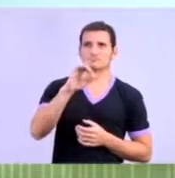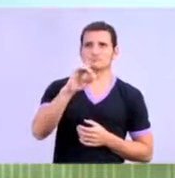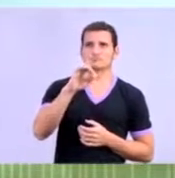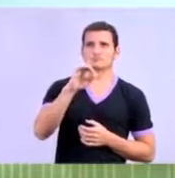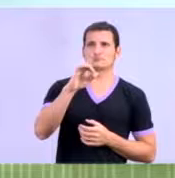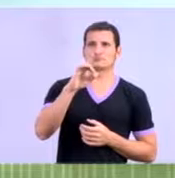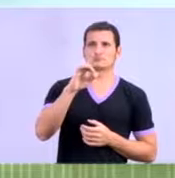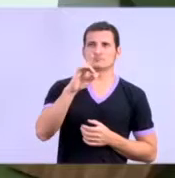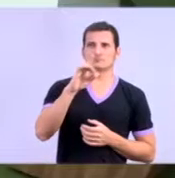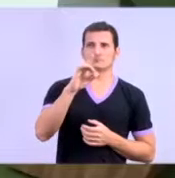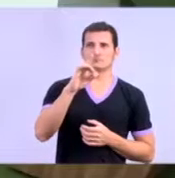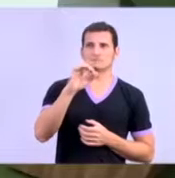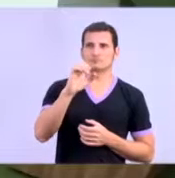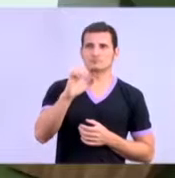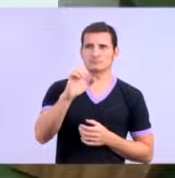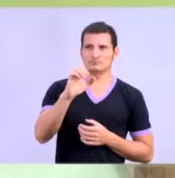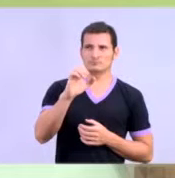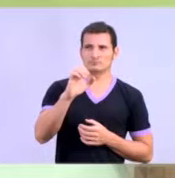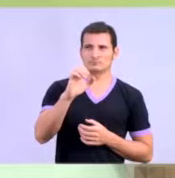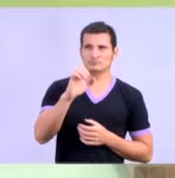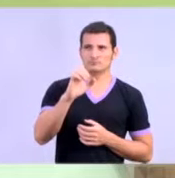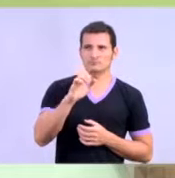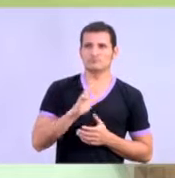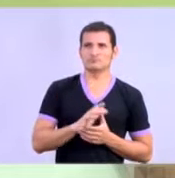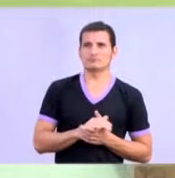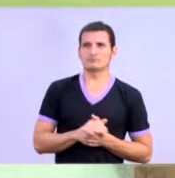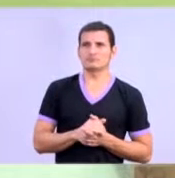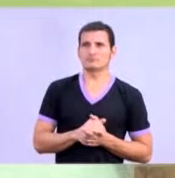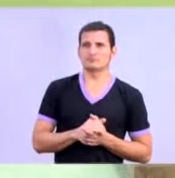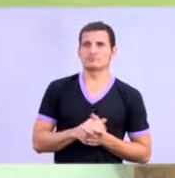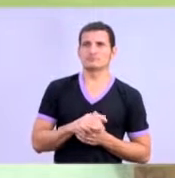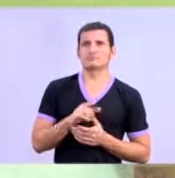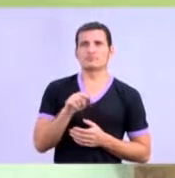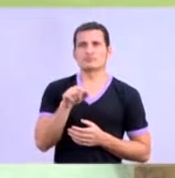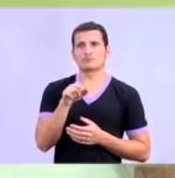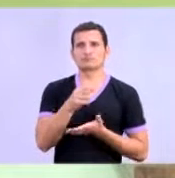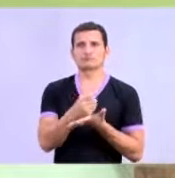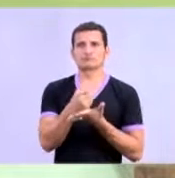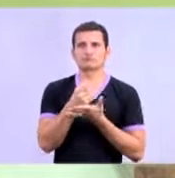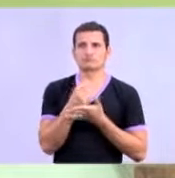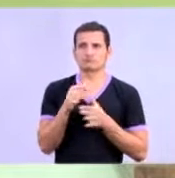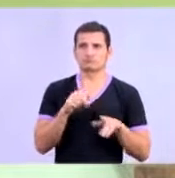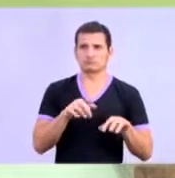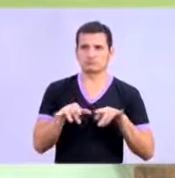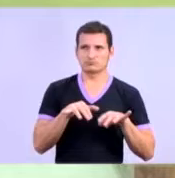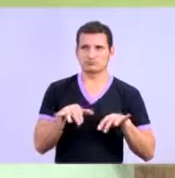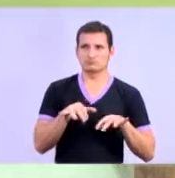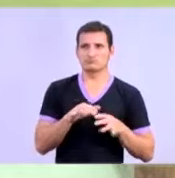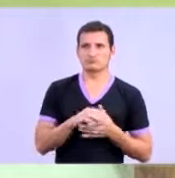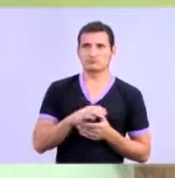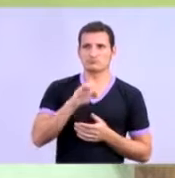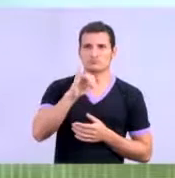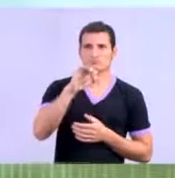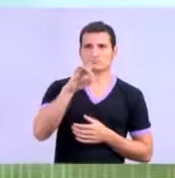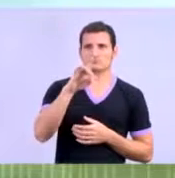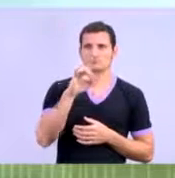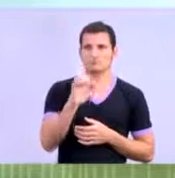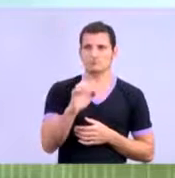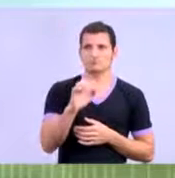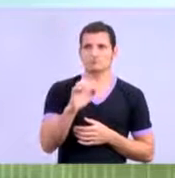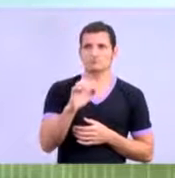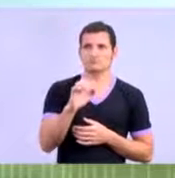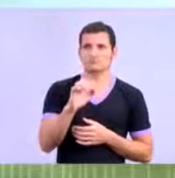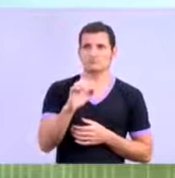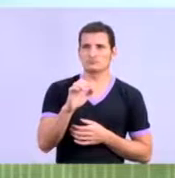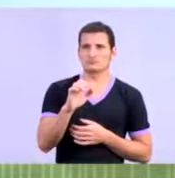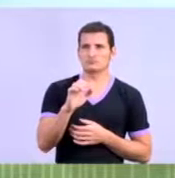IDEs, professor? Os ambientes que nos auxiliam na programação. Exatamente. Facilitam. As IDEs, gente,